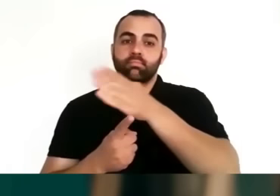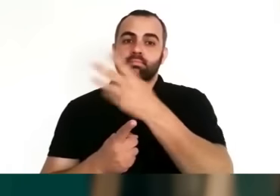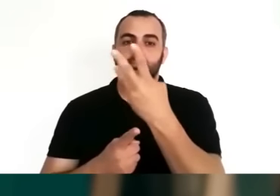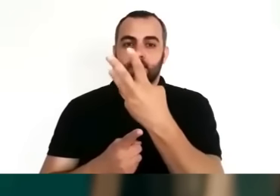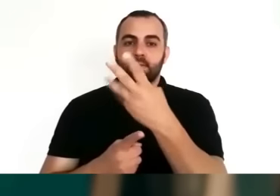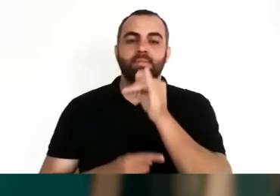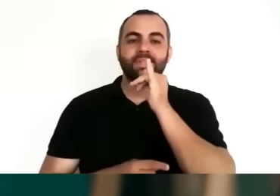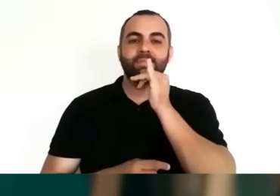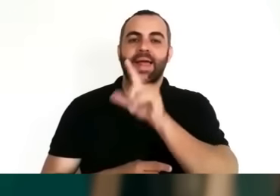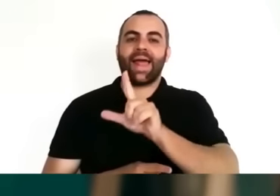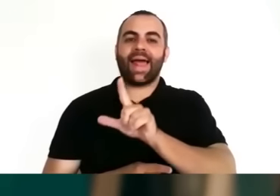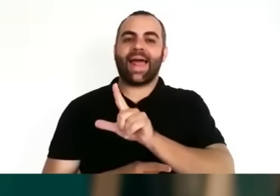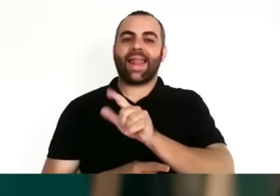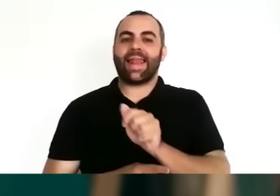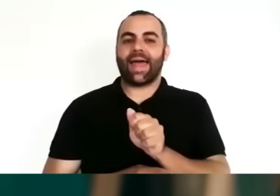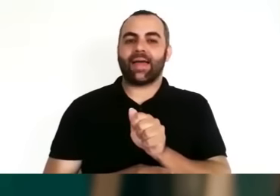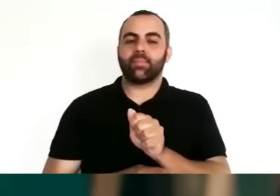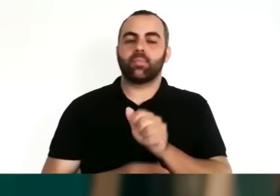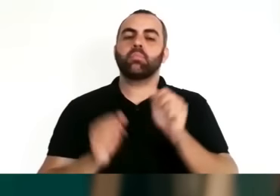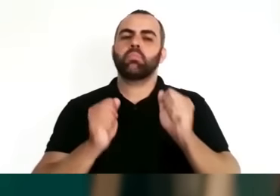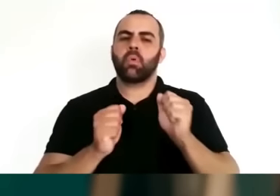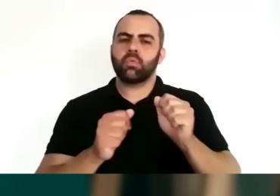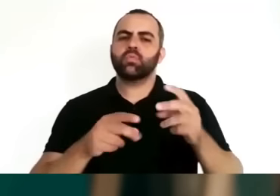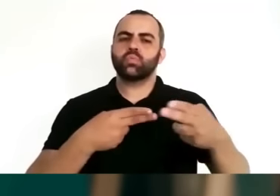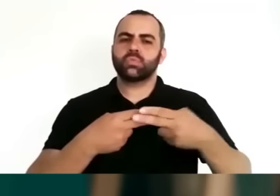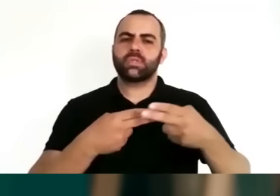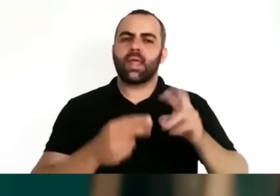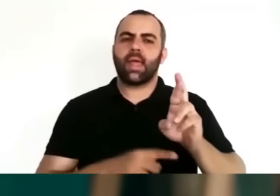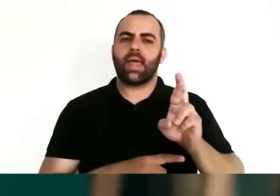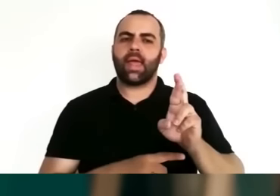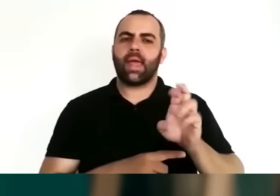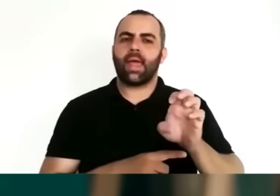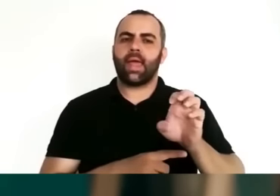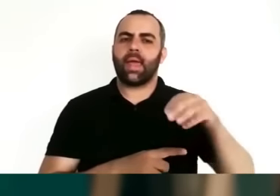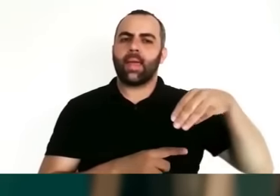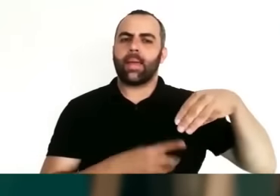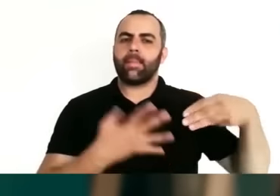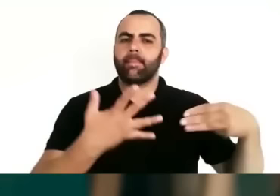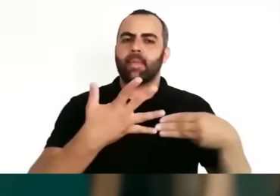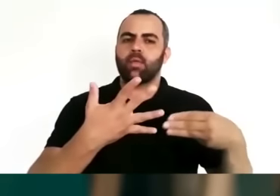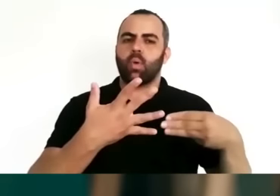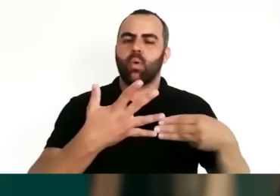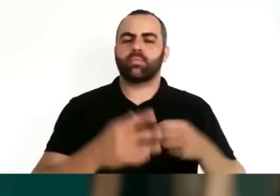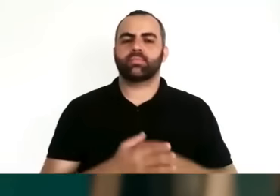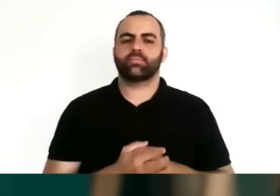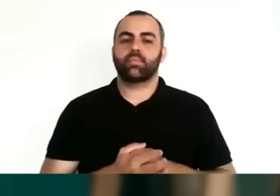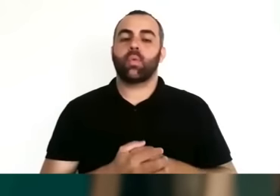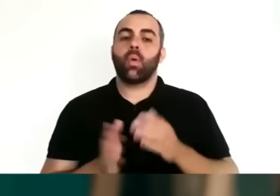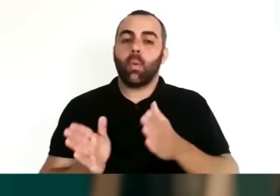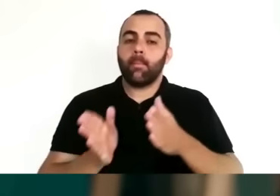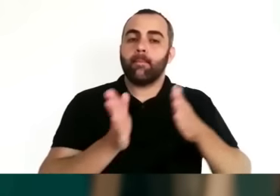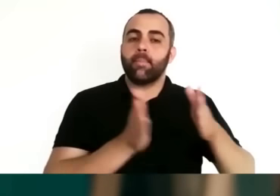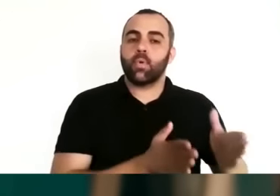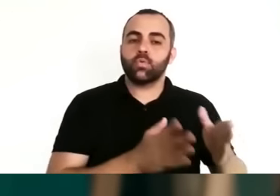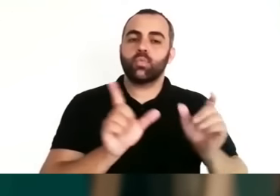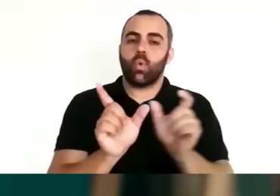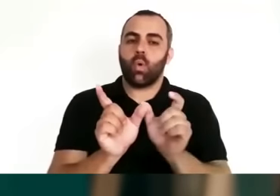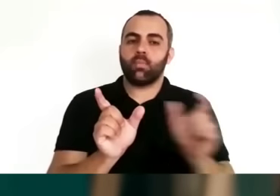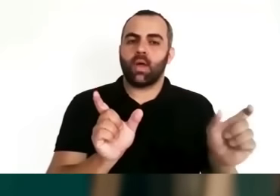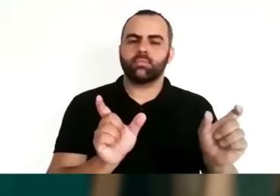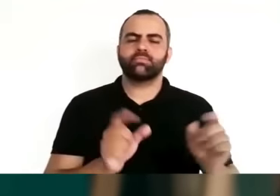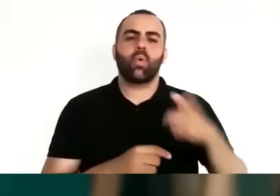pegar a nota Lá. Vou harmonizar a nota Lá, posso usar um Ré menor. E segue para a próxima nota, o próximo compasso.